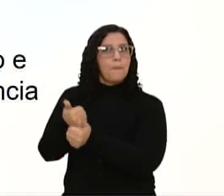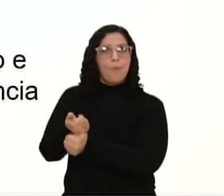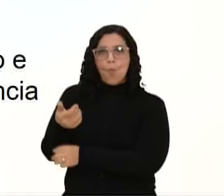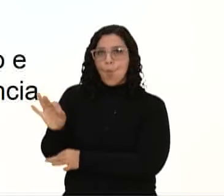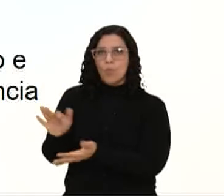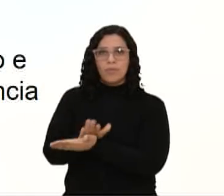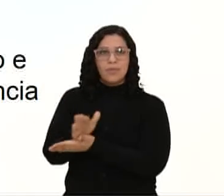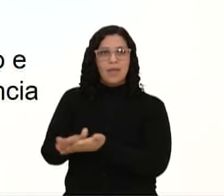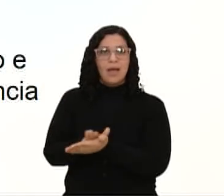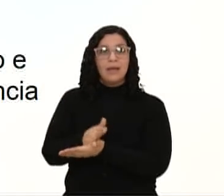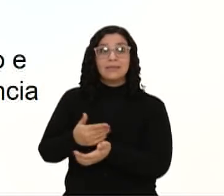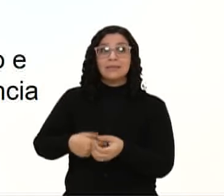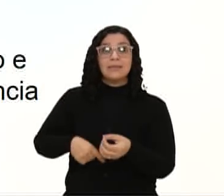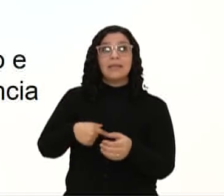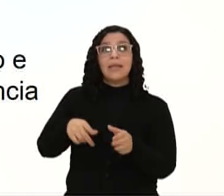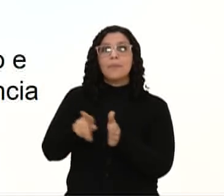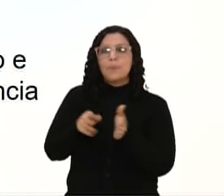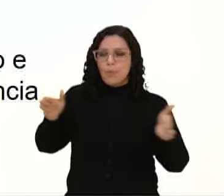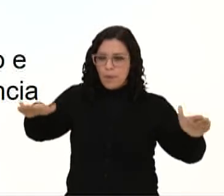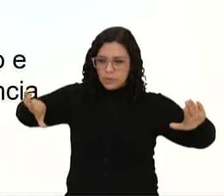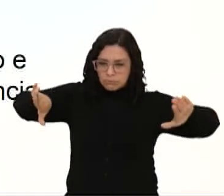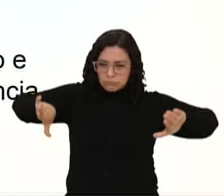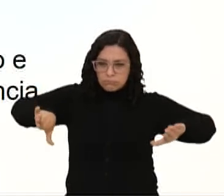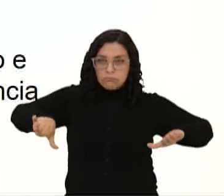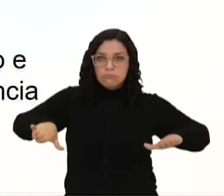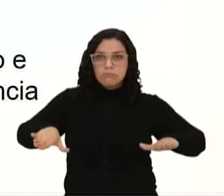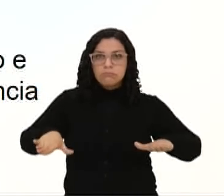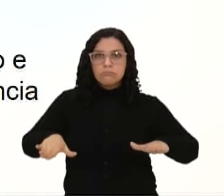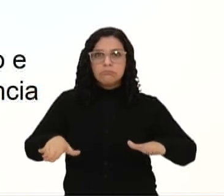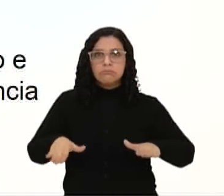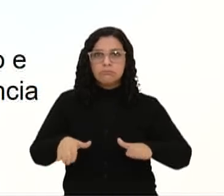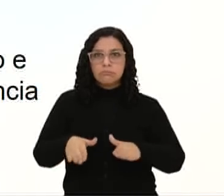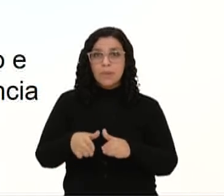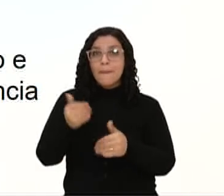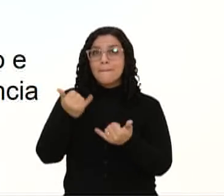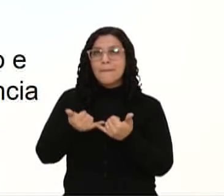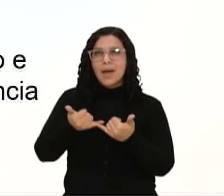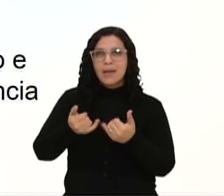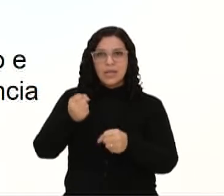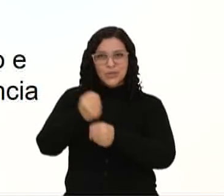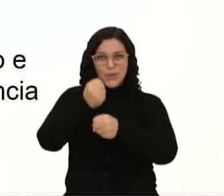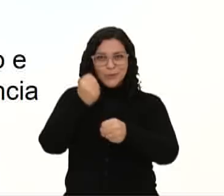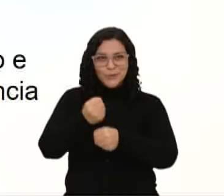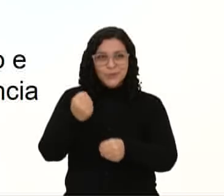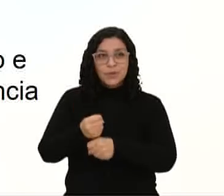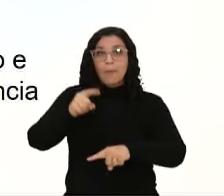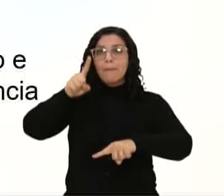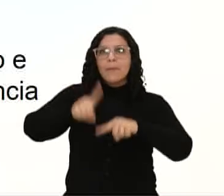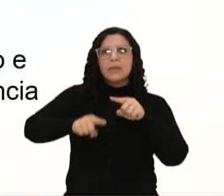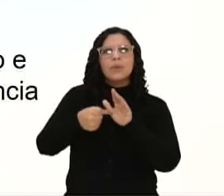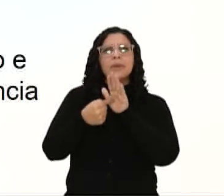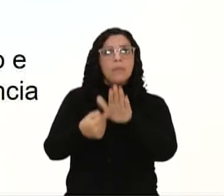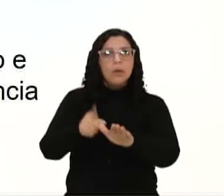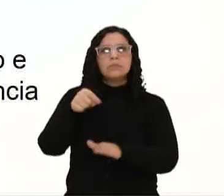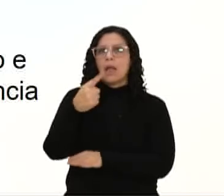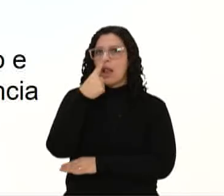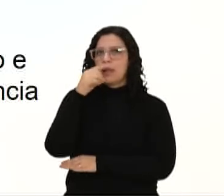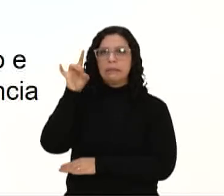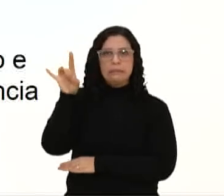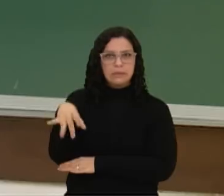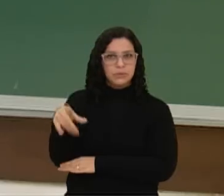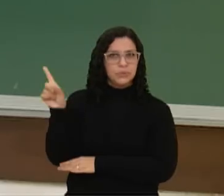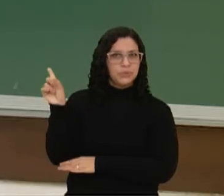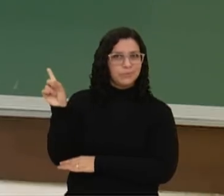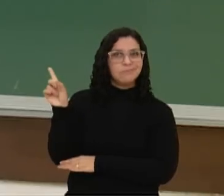volta, ele já é dentro ali de uma calha de cimento quase, e aí todo o material que aparece aqui na imagem mostra para